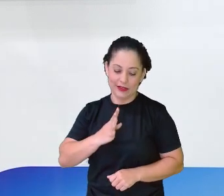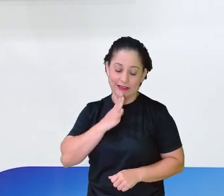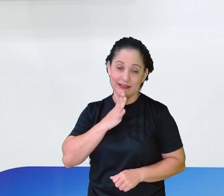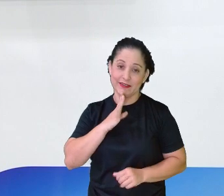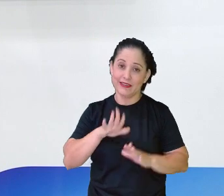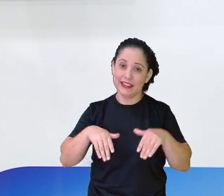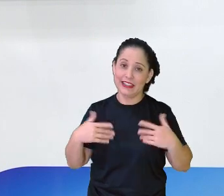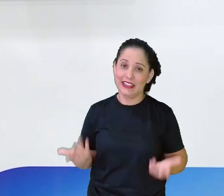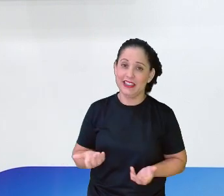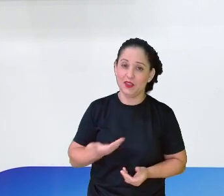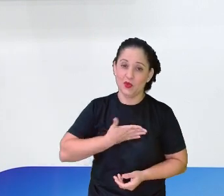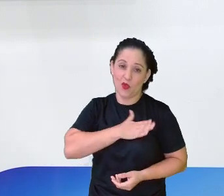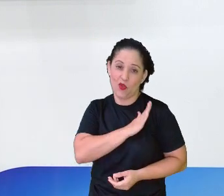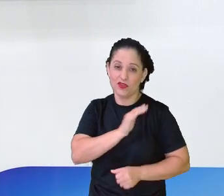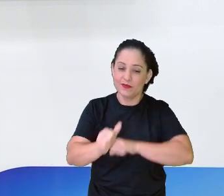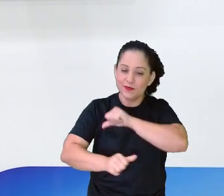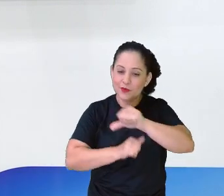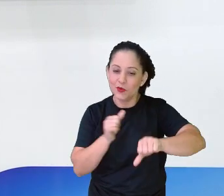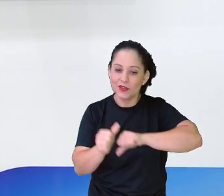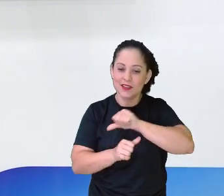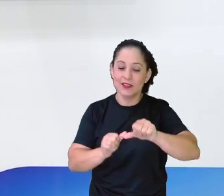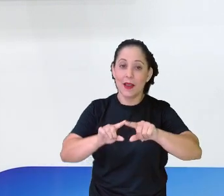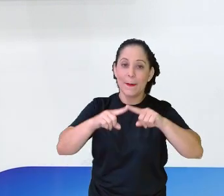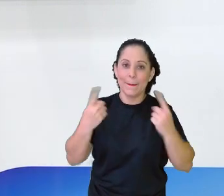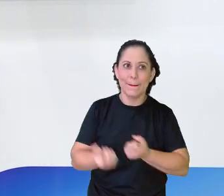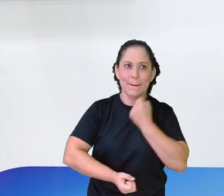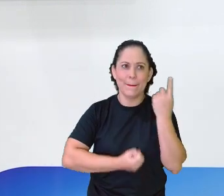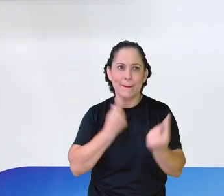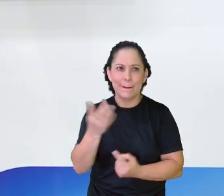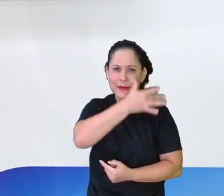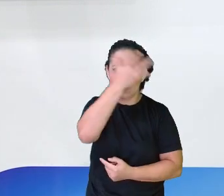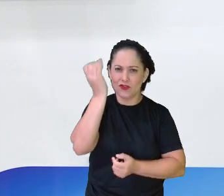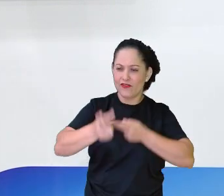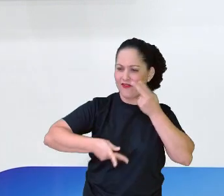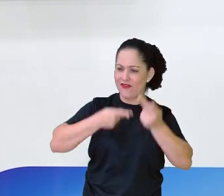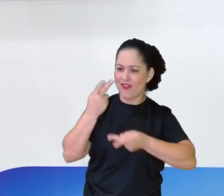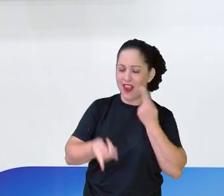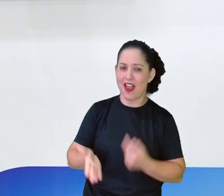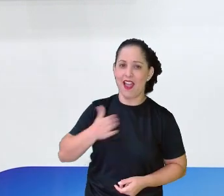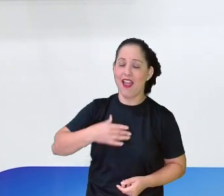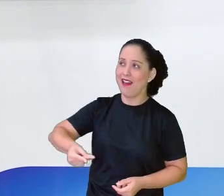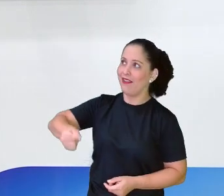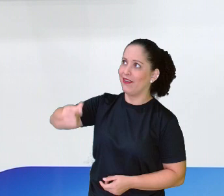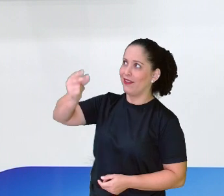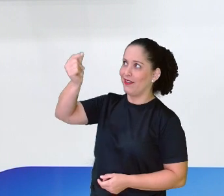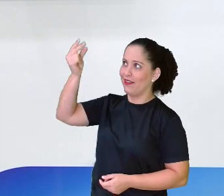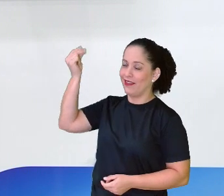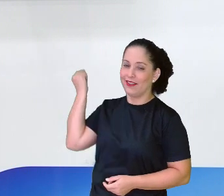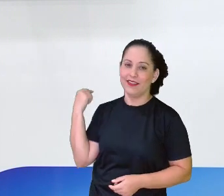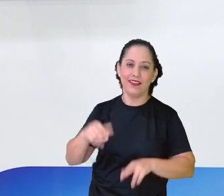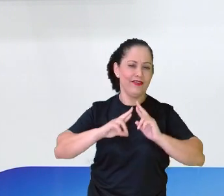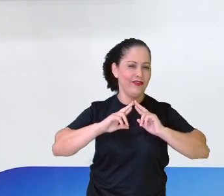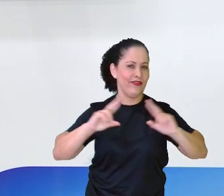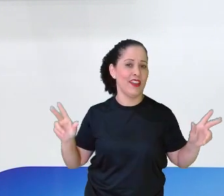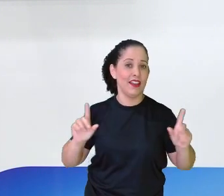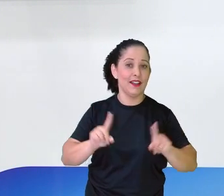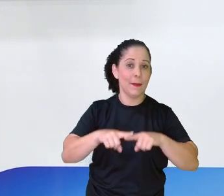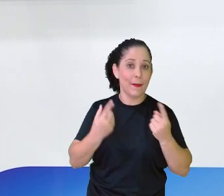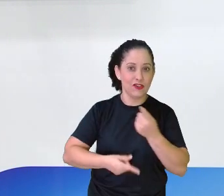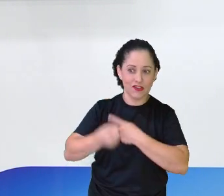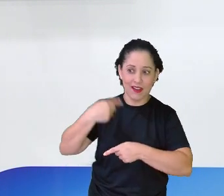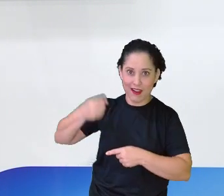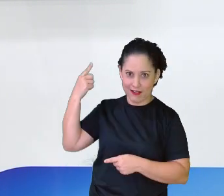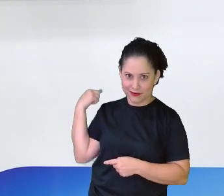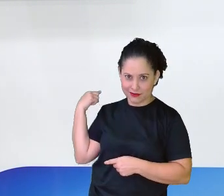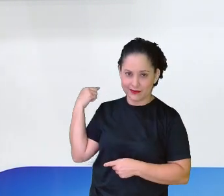às mudanças, não. Eu escuto às vezes muitas pessoas falarem assim: no meu tempo não era assim. Só que naquele tempo